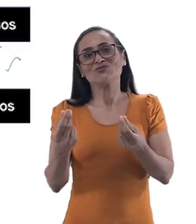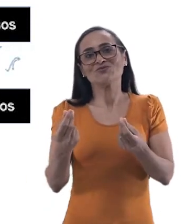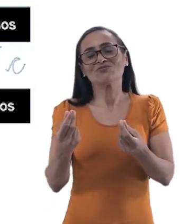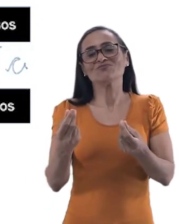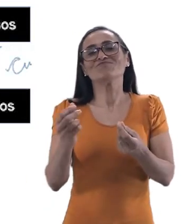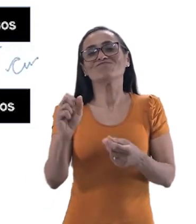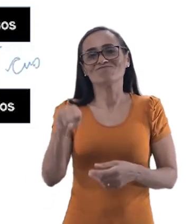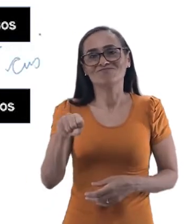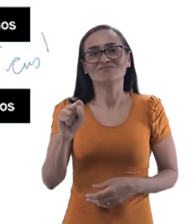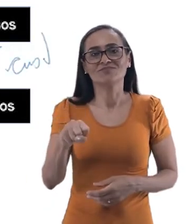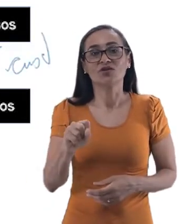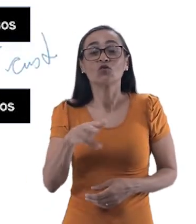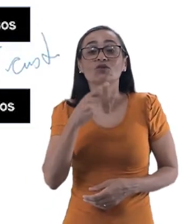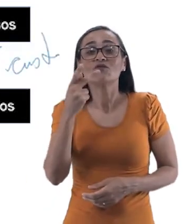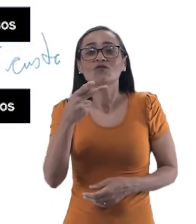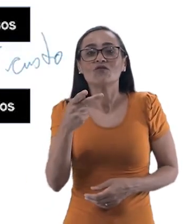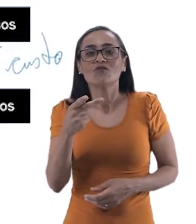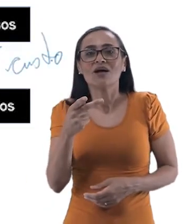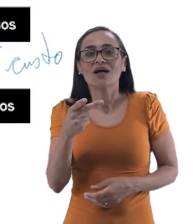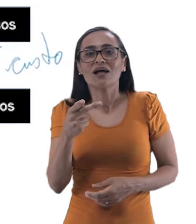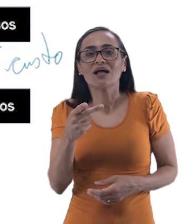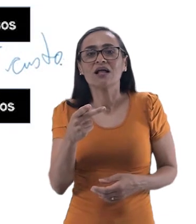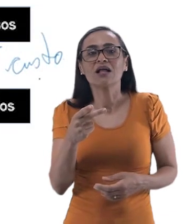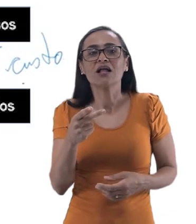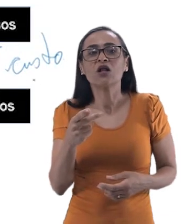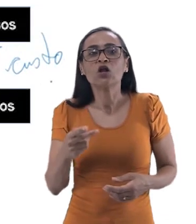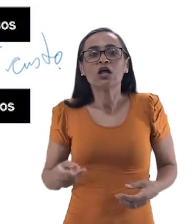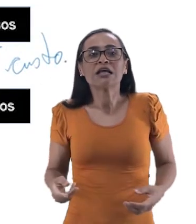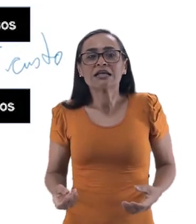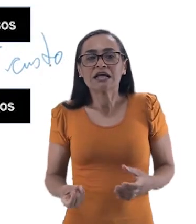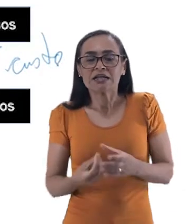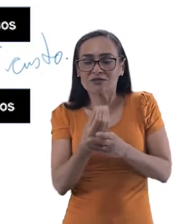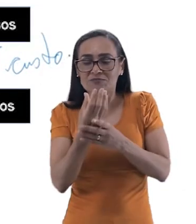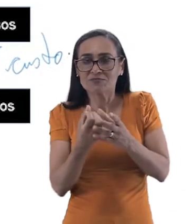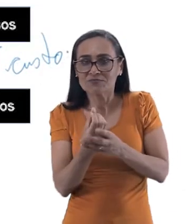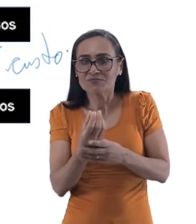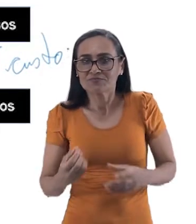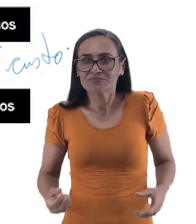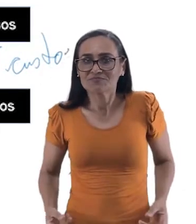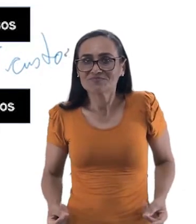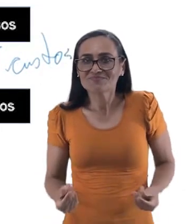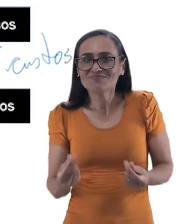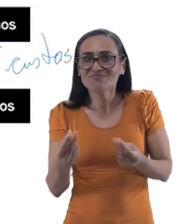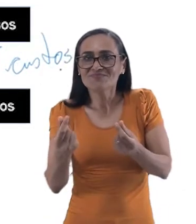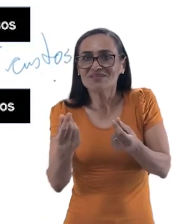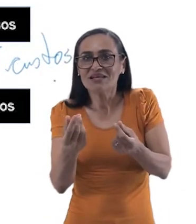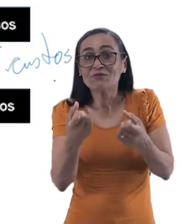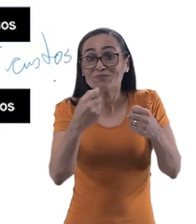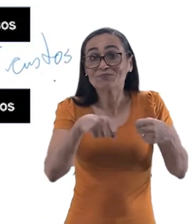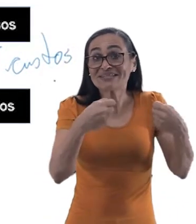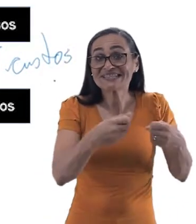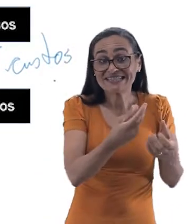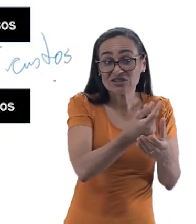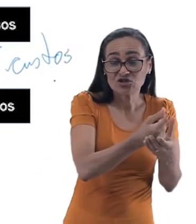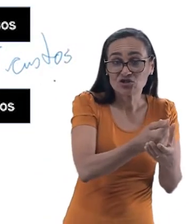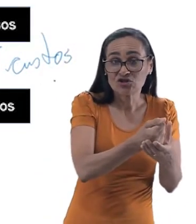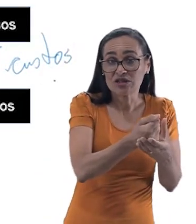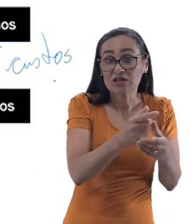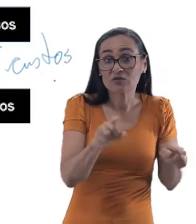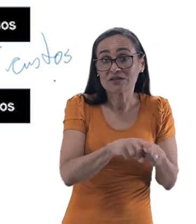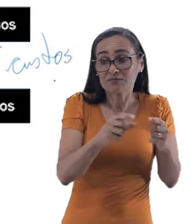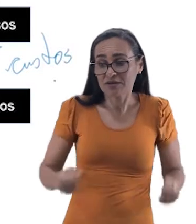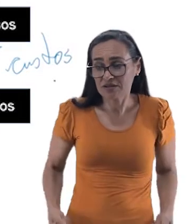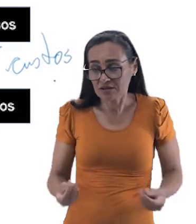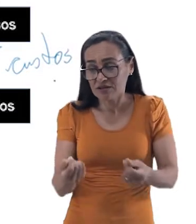custos. Quando eu digo que ela consome recursos, elas geram custos. Então, o